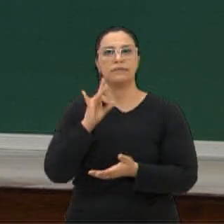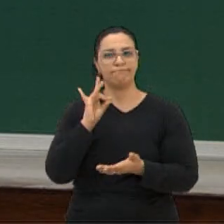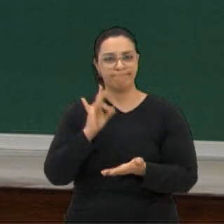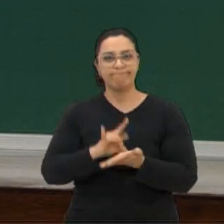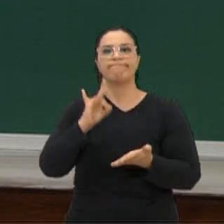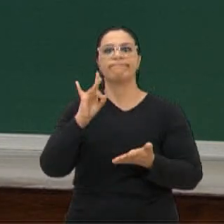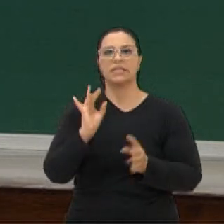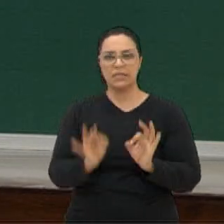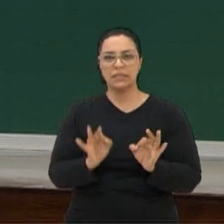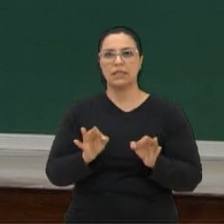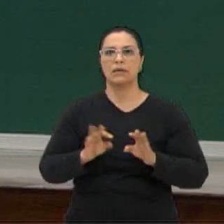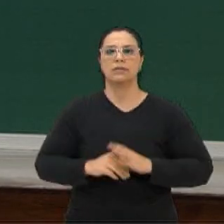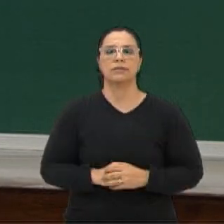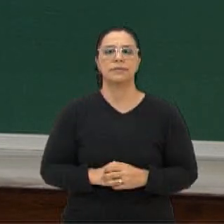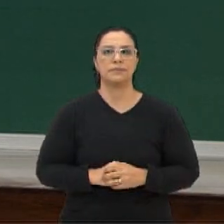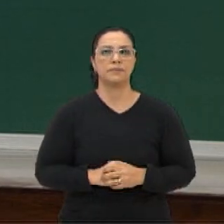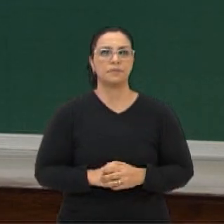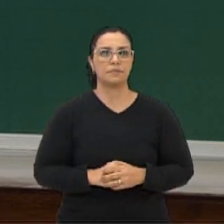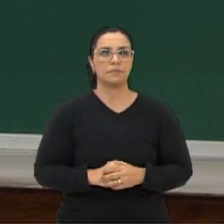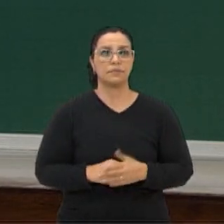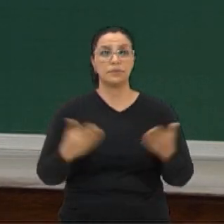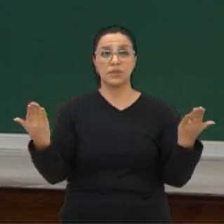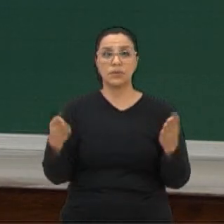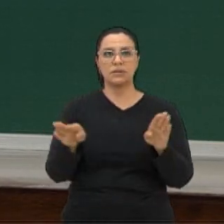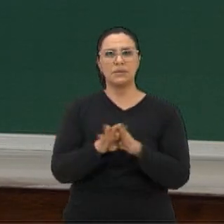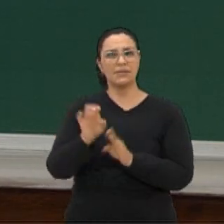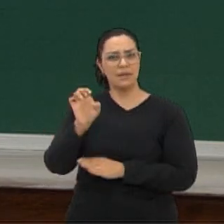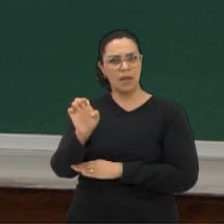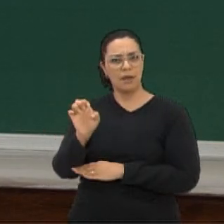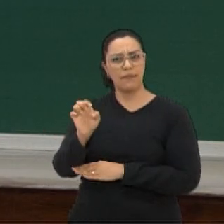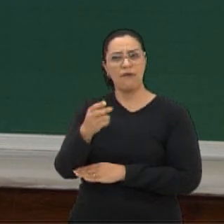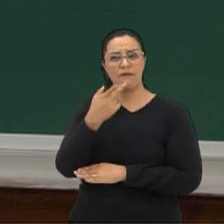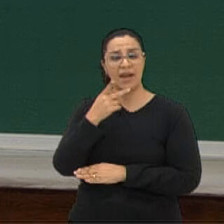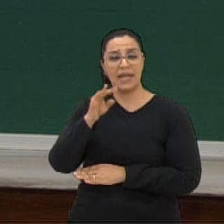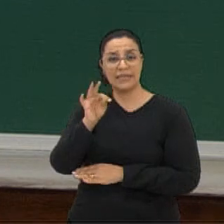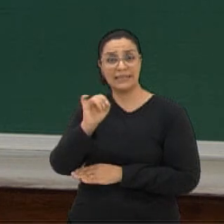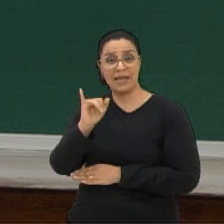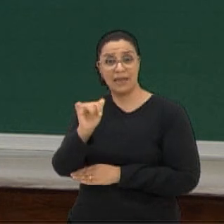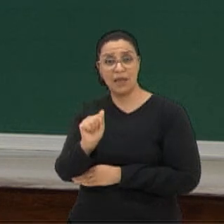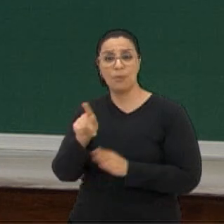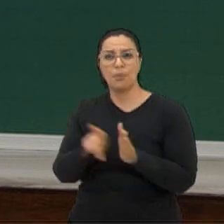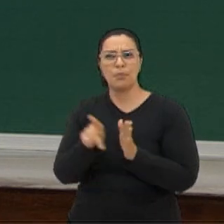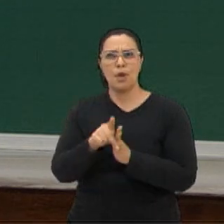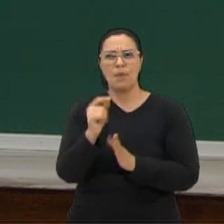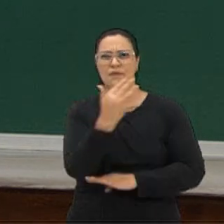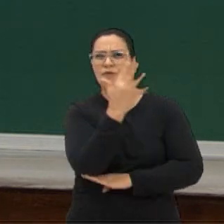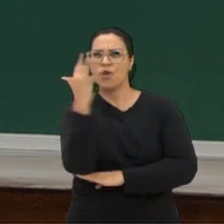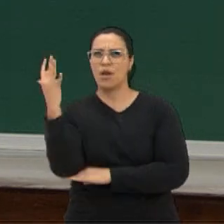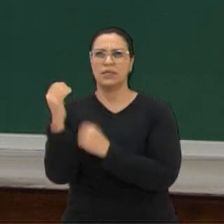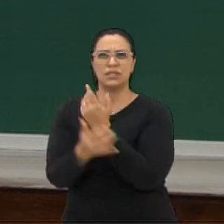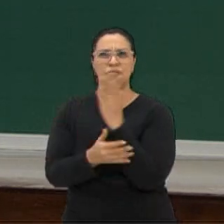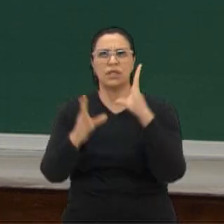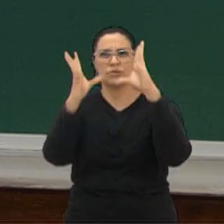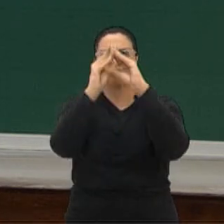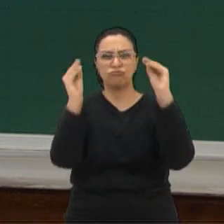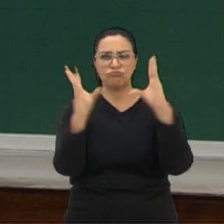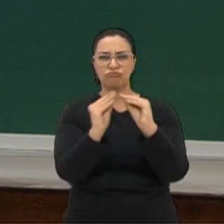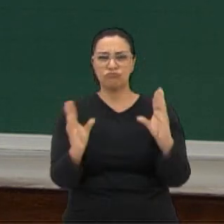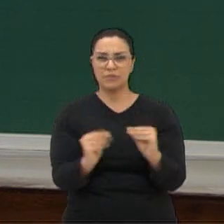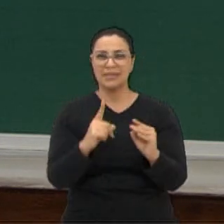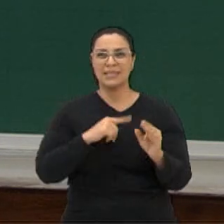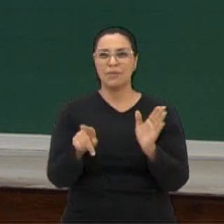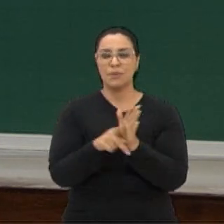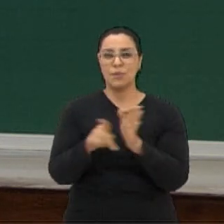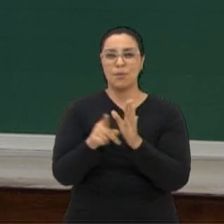alternativa também está correta. E a letra E. A taiga é composta por florestas de coníferas, um tipo de árvore que